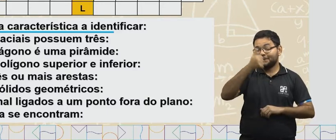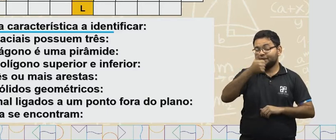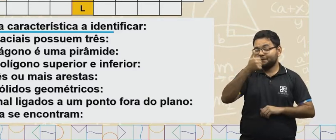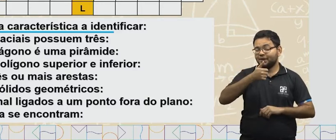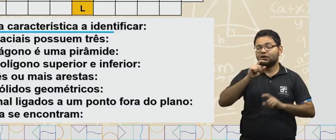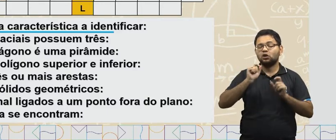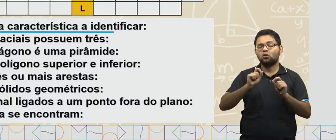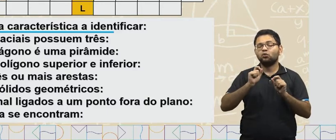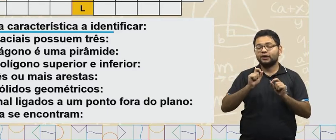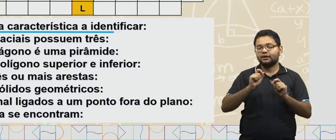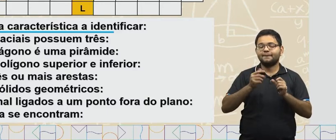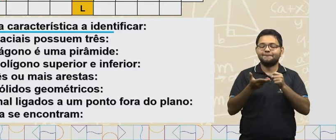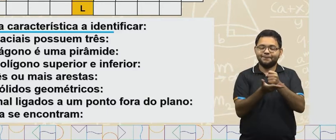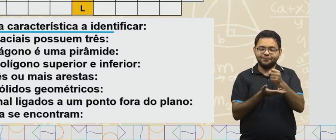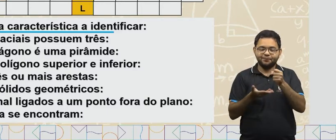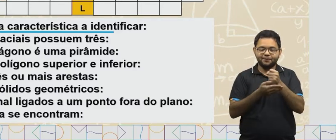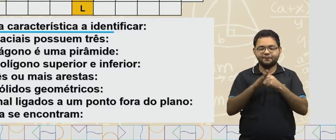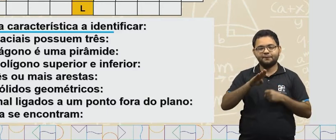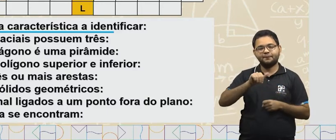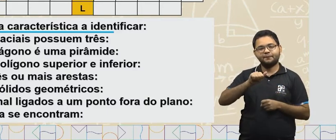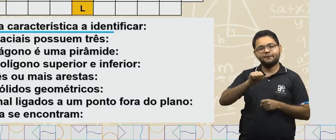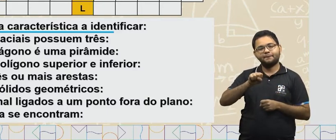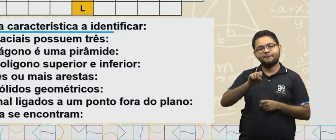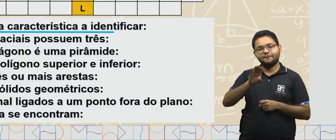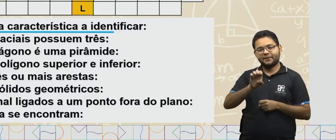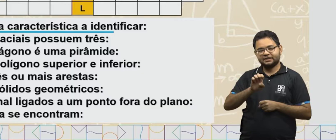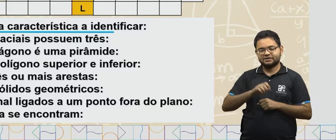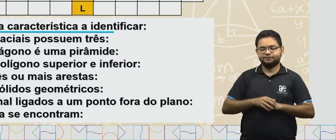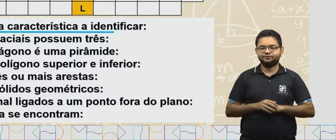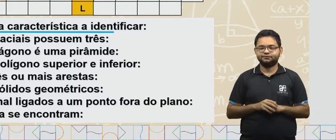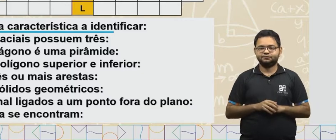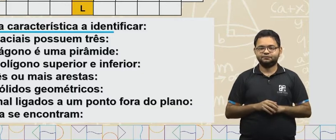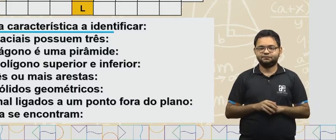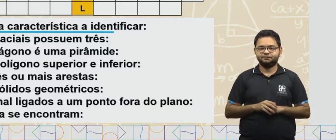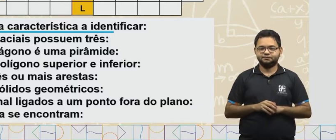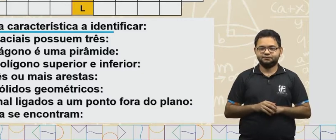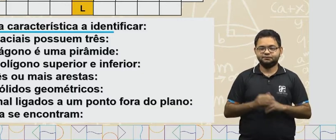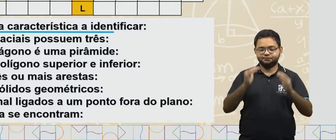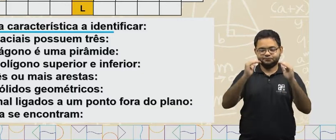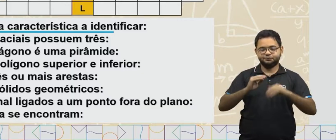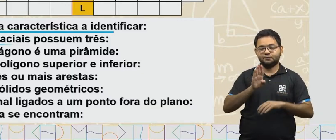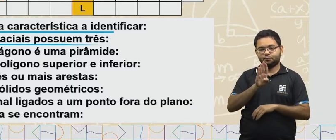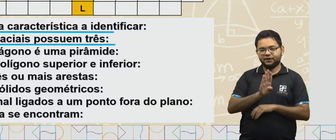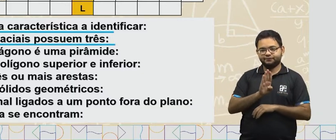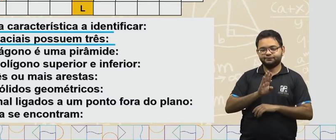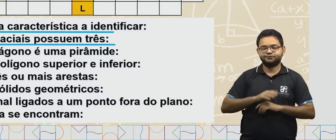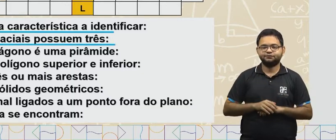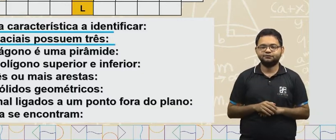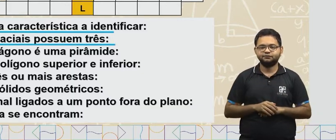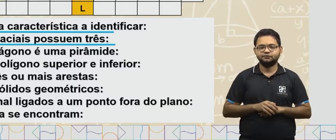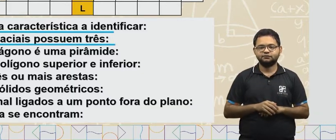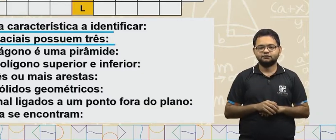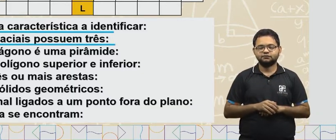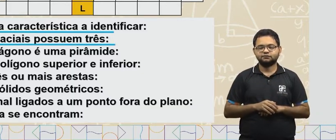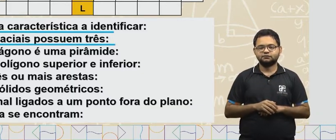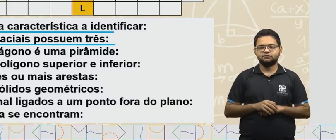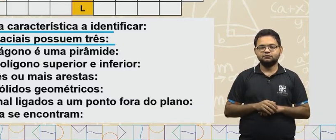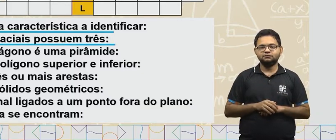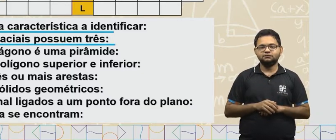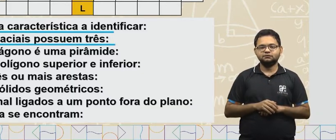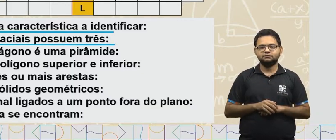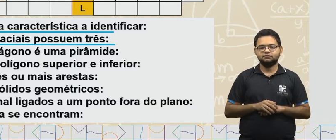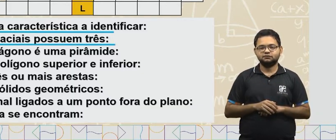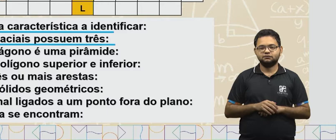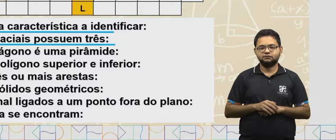procurar na planificação é a base, tá bom? Vamos lá, letra B. As figuras